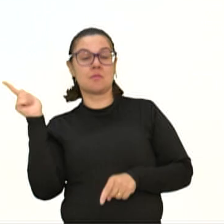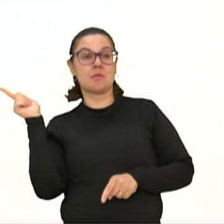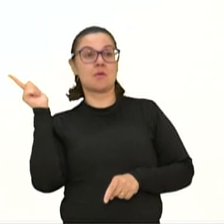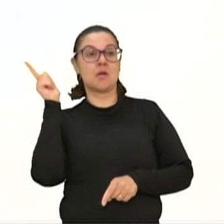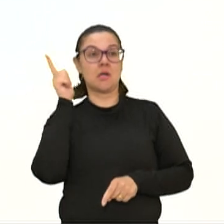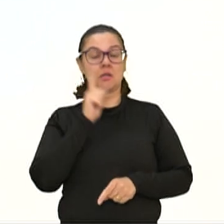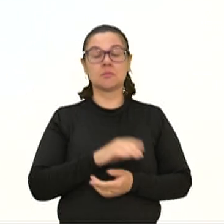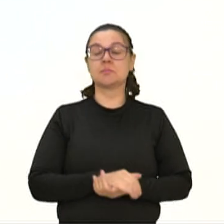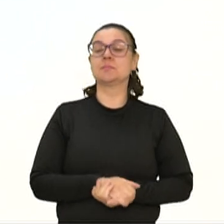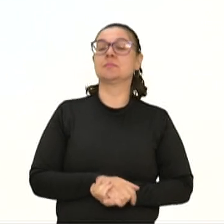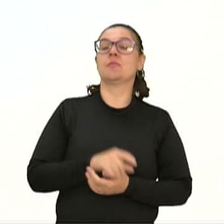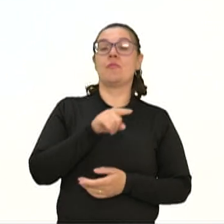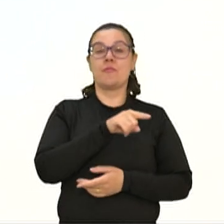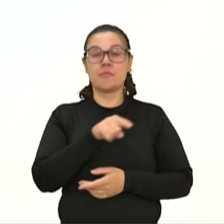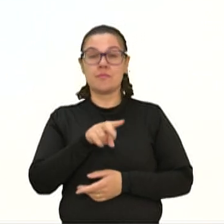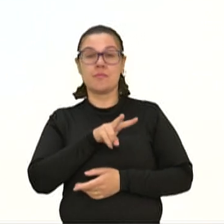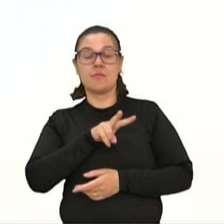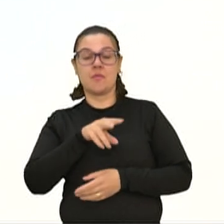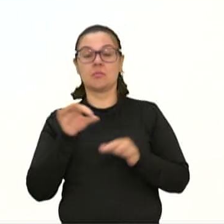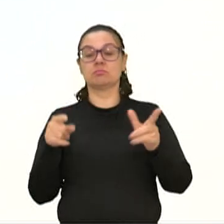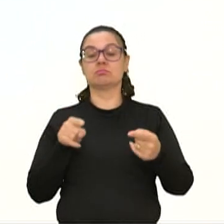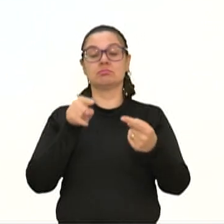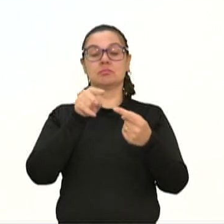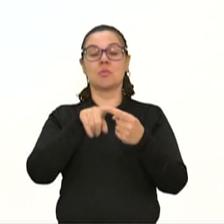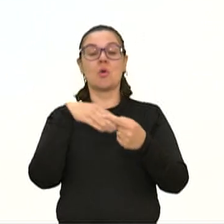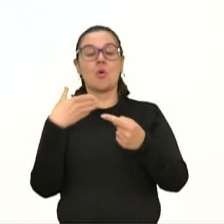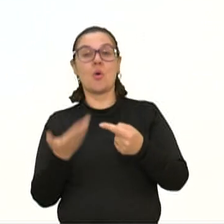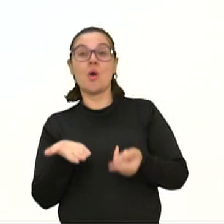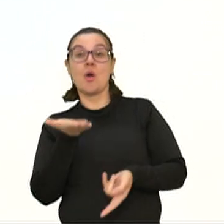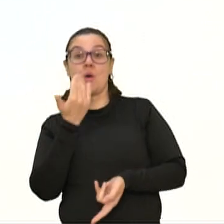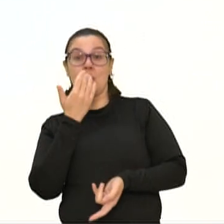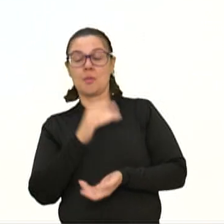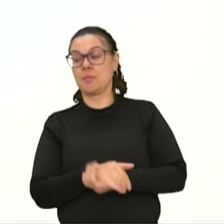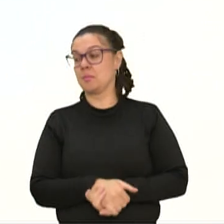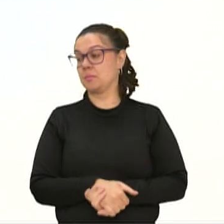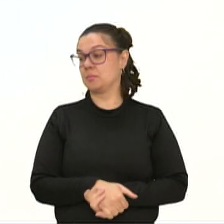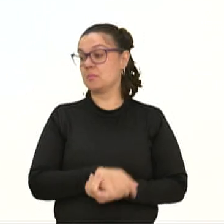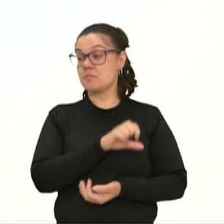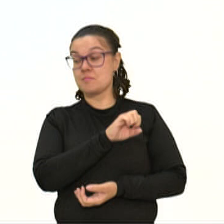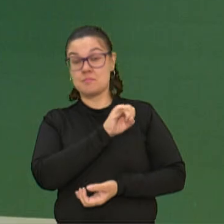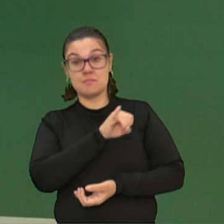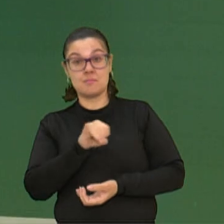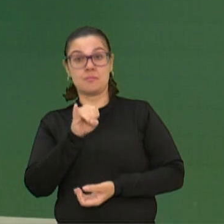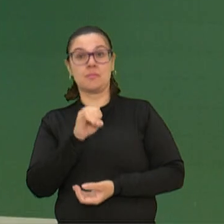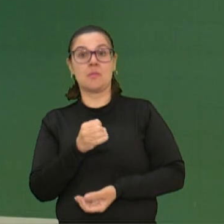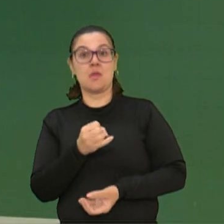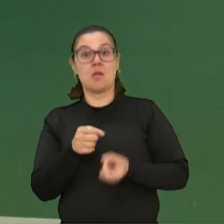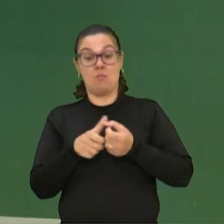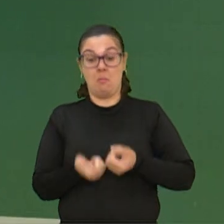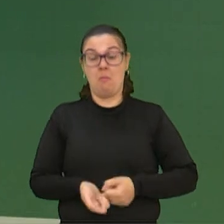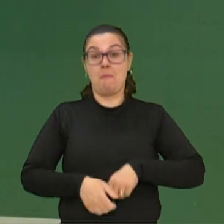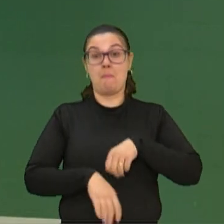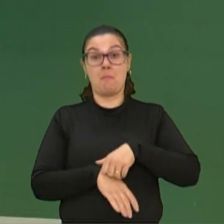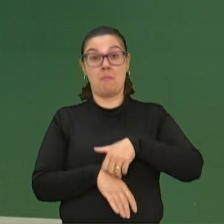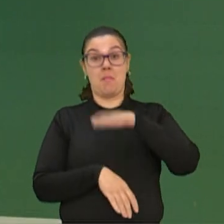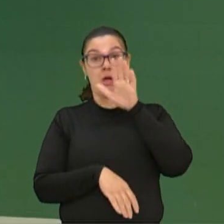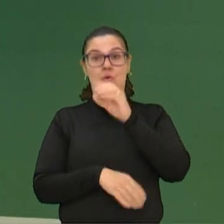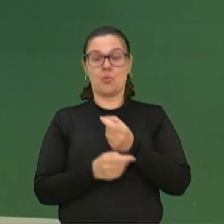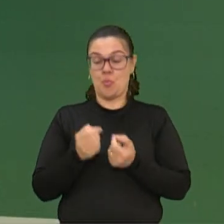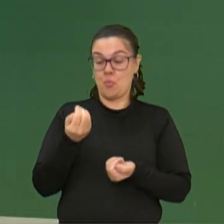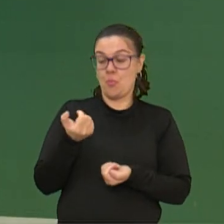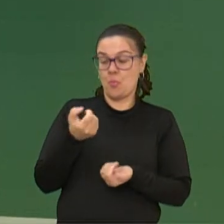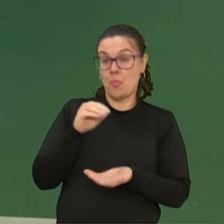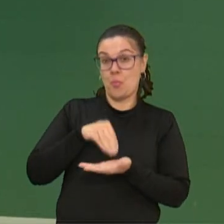consegue, você vai especificar qual a sua alimentação e se ela está em muita quantidade ou se ela está